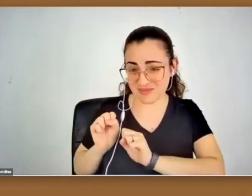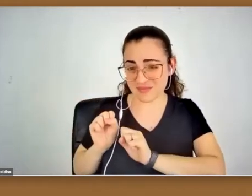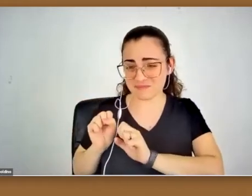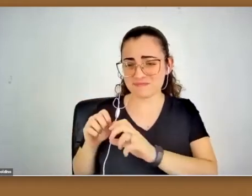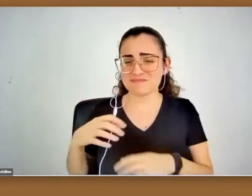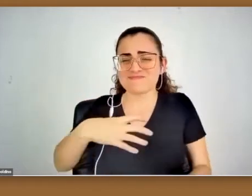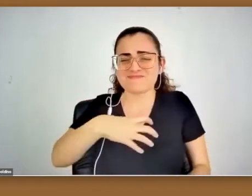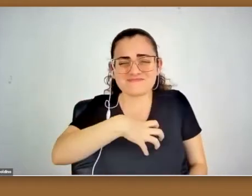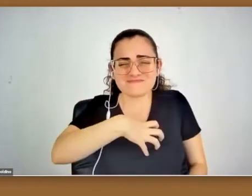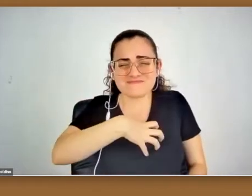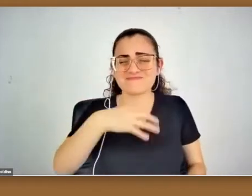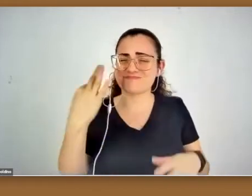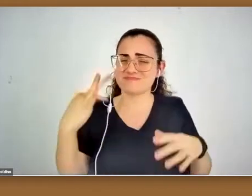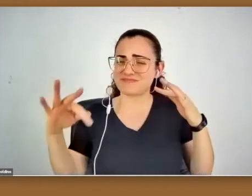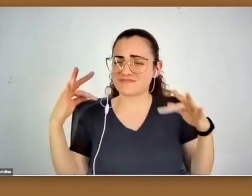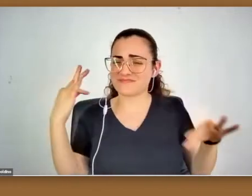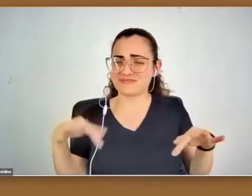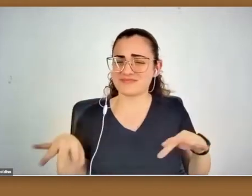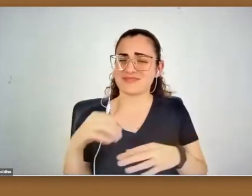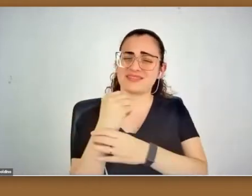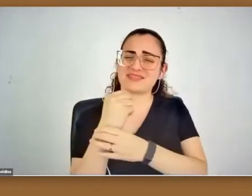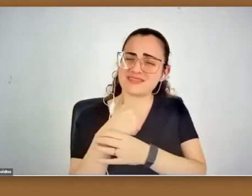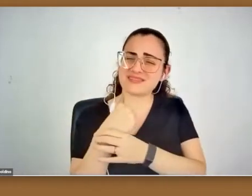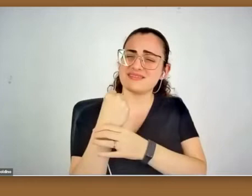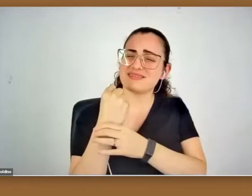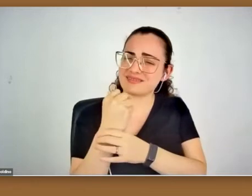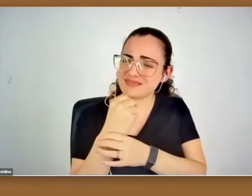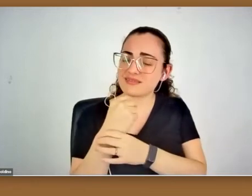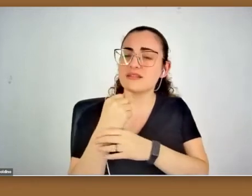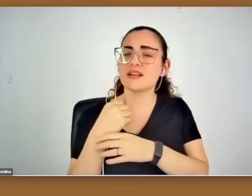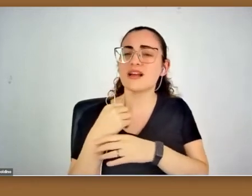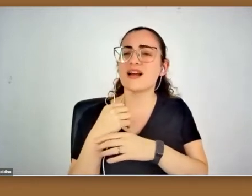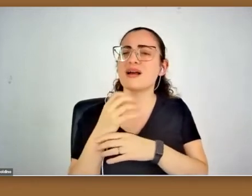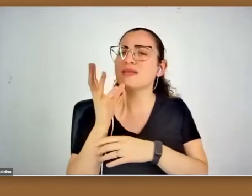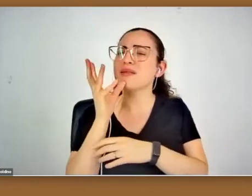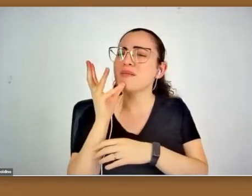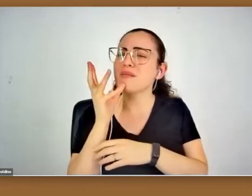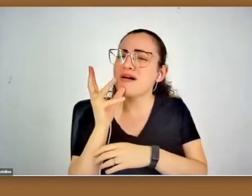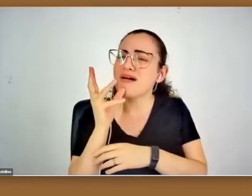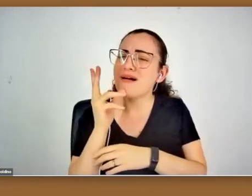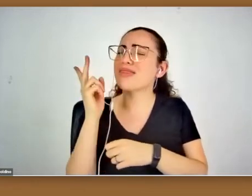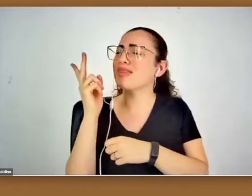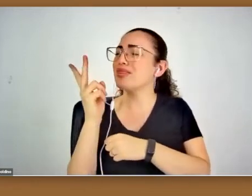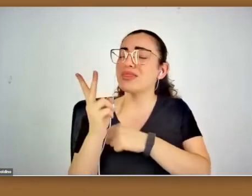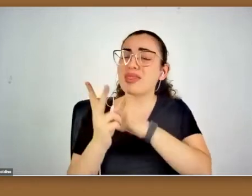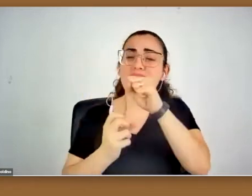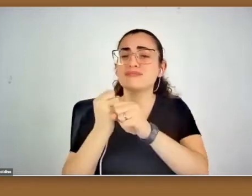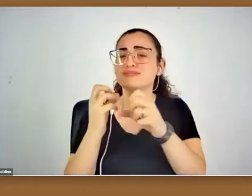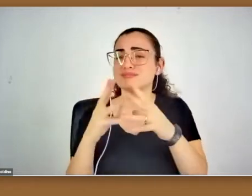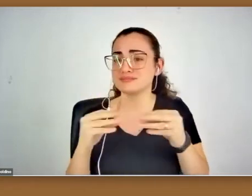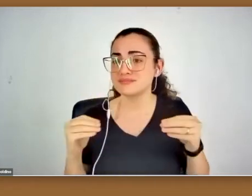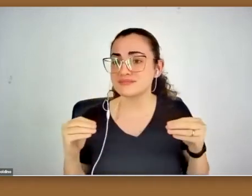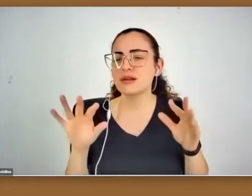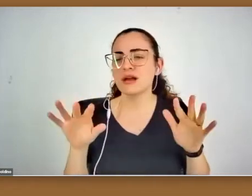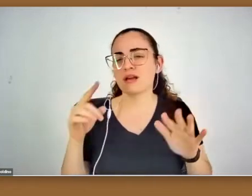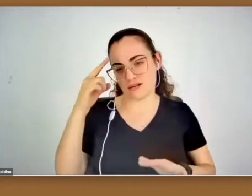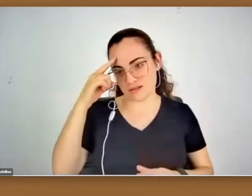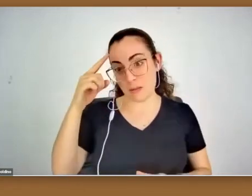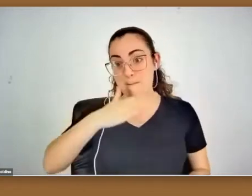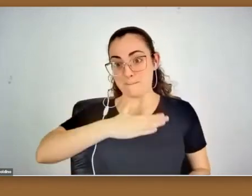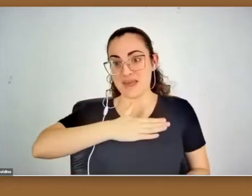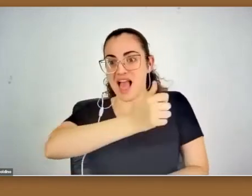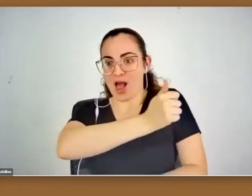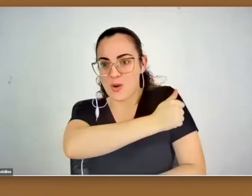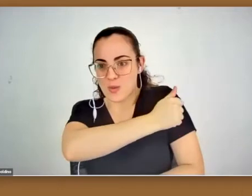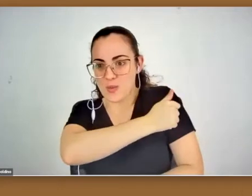dor, incapacitante por muito tempo. Né? Ela fica incapaz, por exemplo, eu tive uma aluna minha que ela não conseguia digitar no